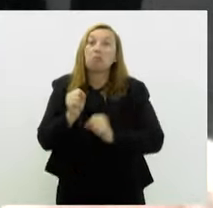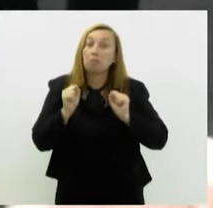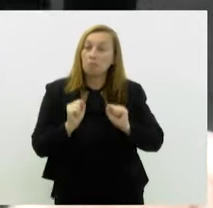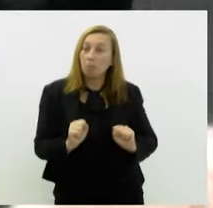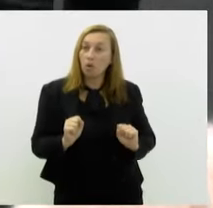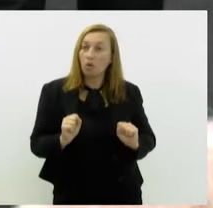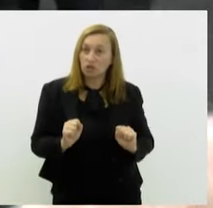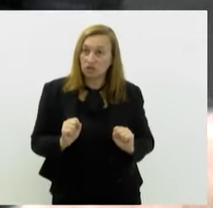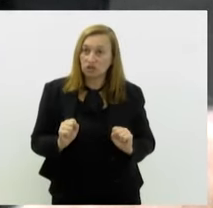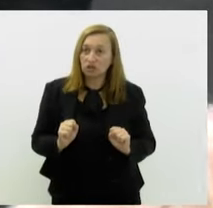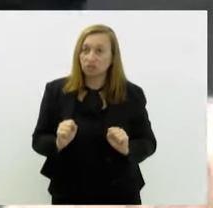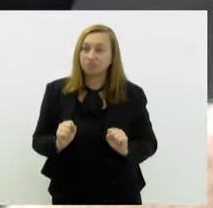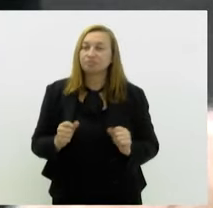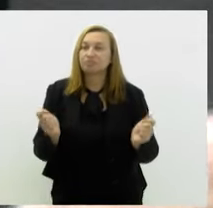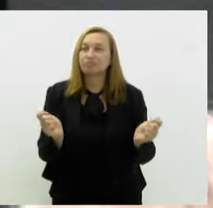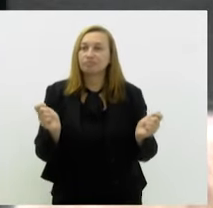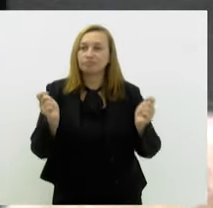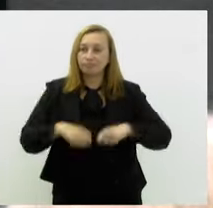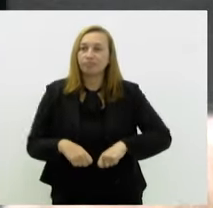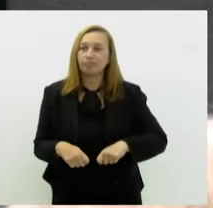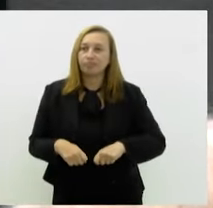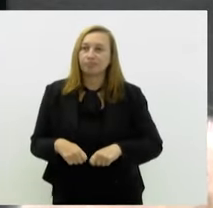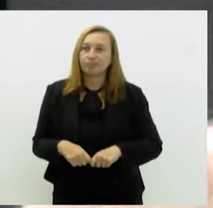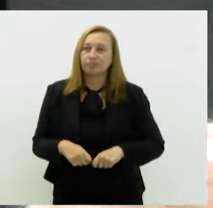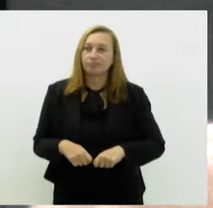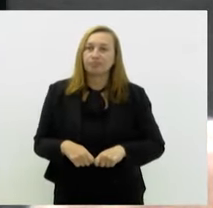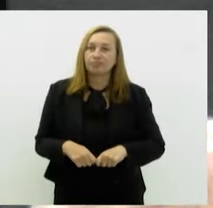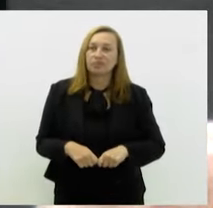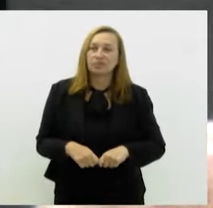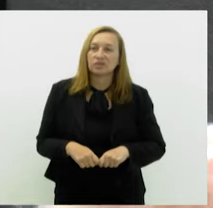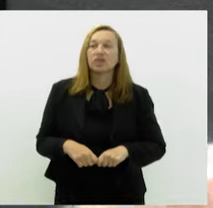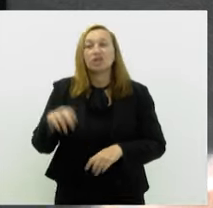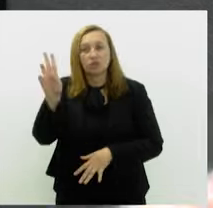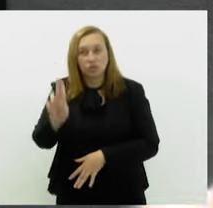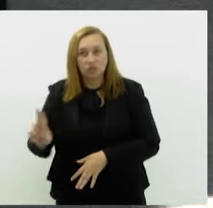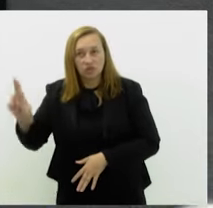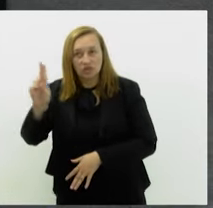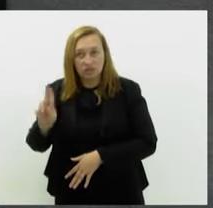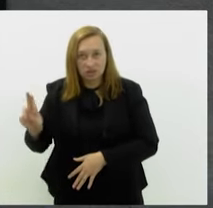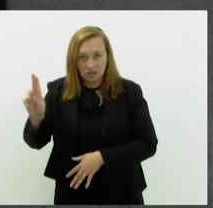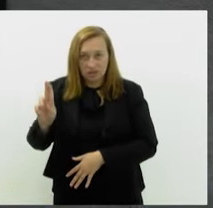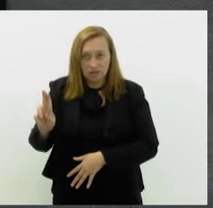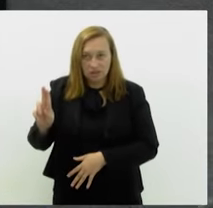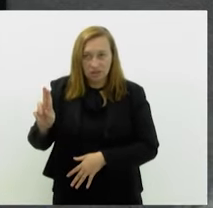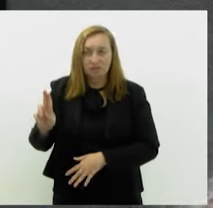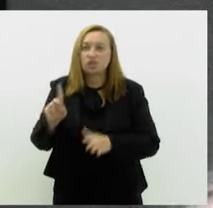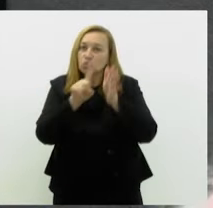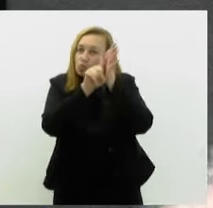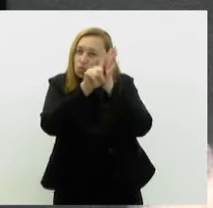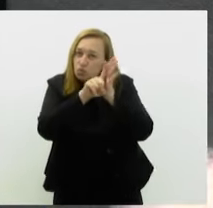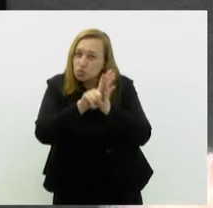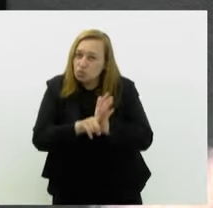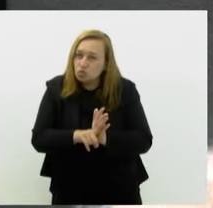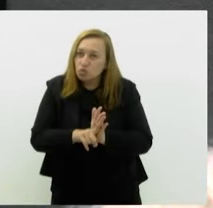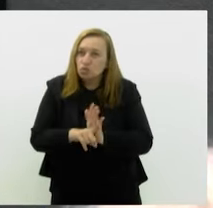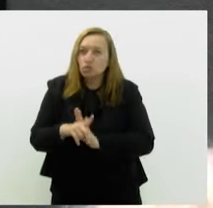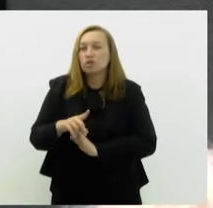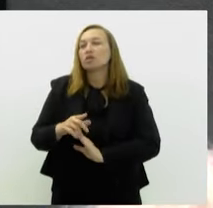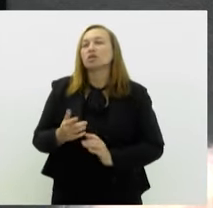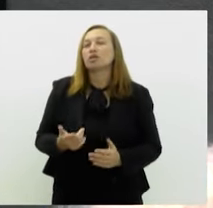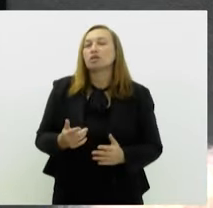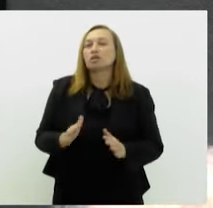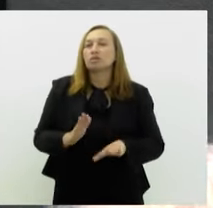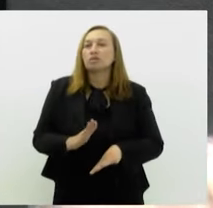despontar por conta da capacidade instalada das nossas universidades e centros de pesquisas como um